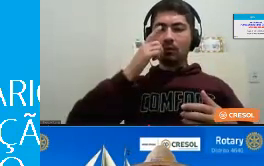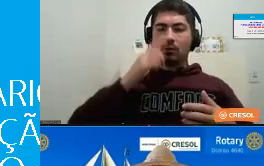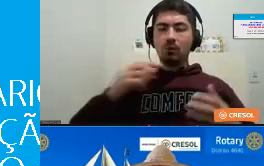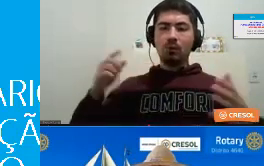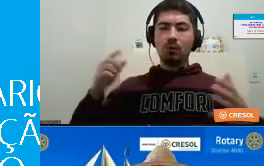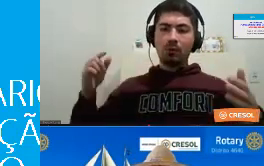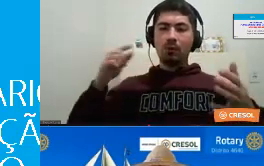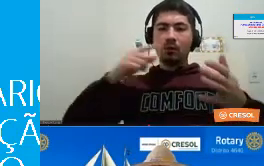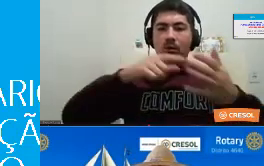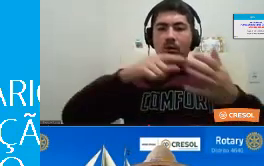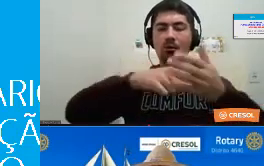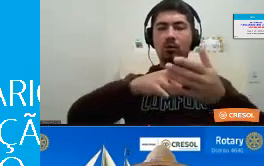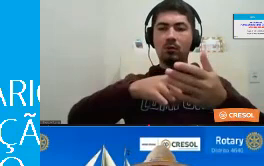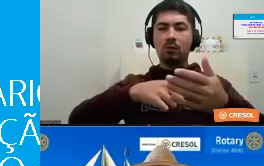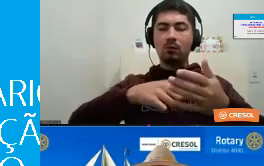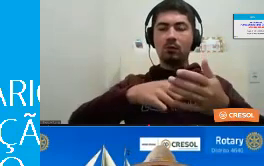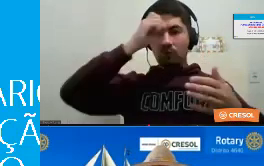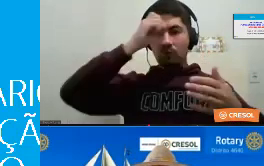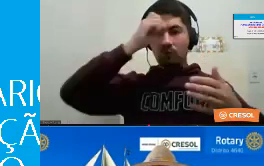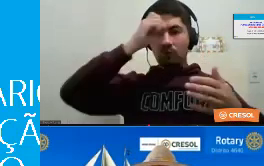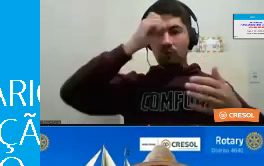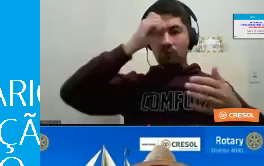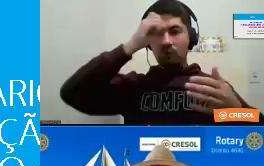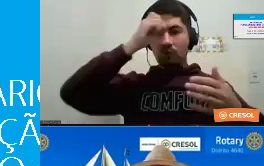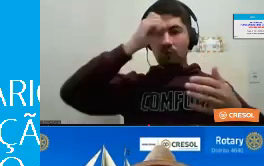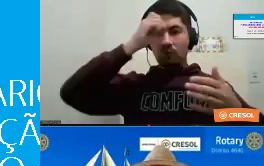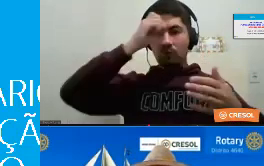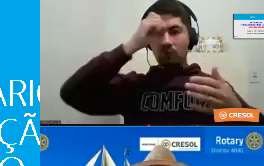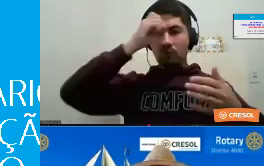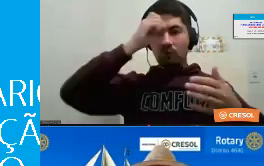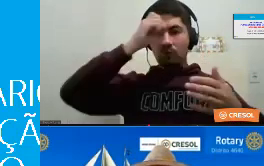desafio que está sendo pedido pela alta direção dos nossos